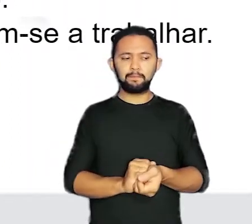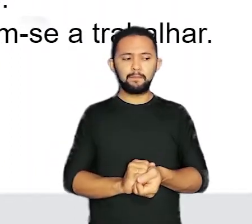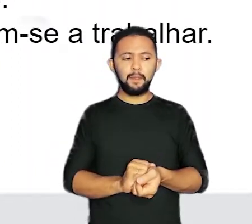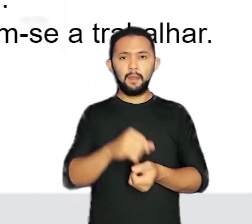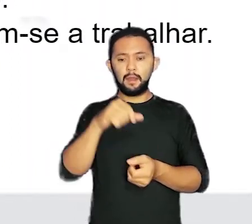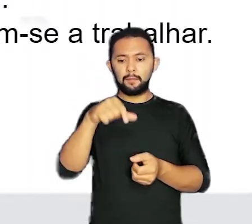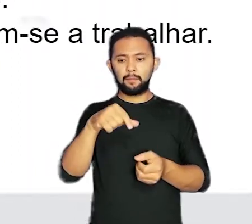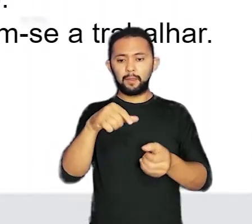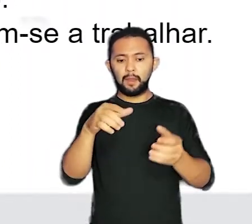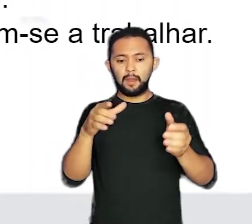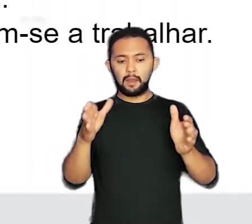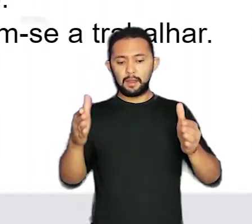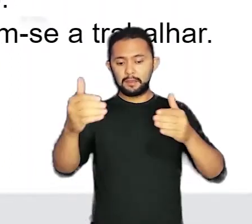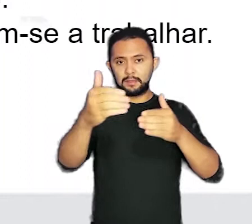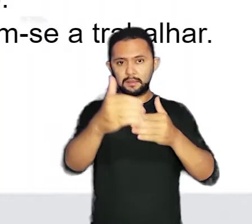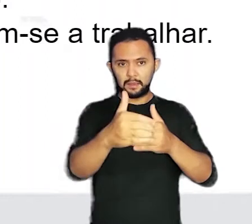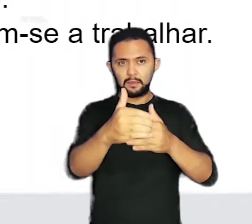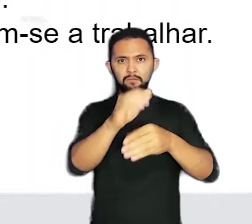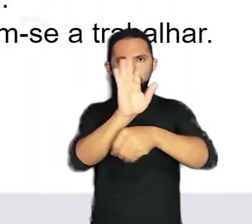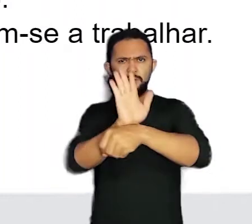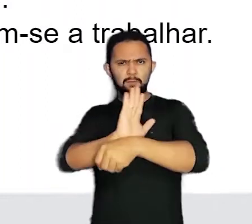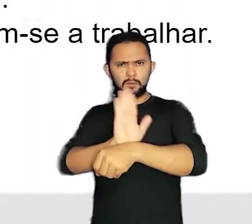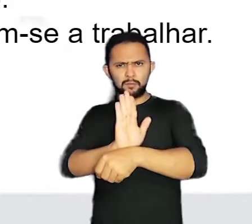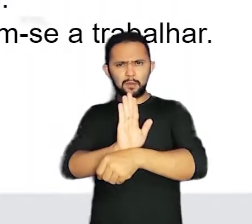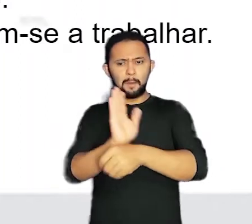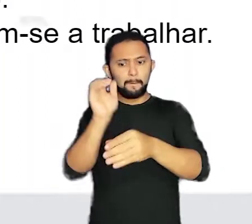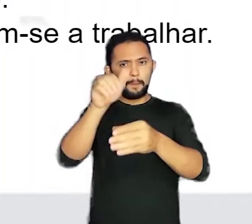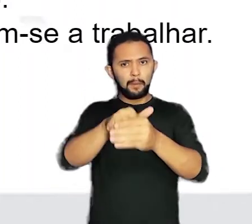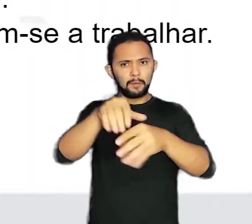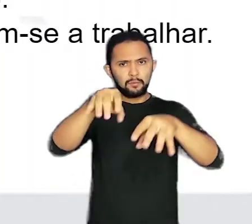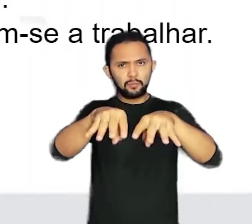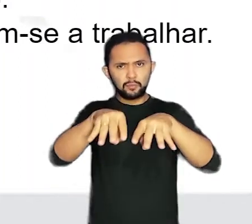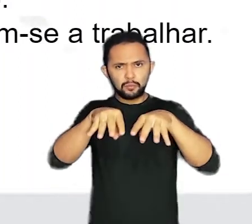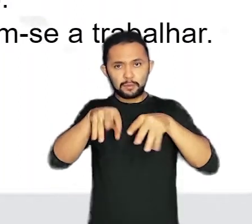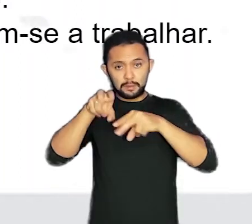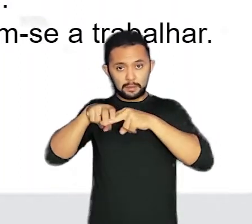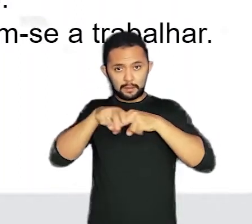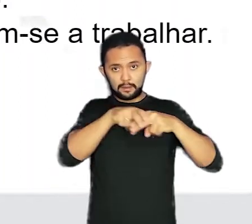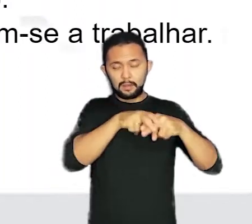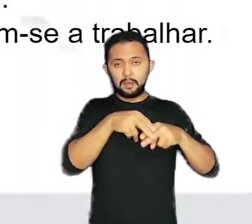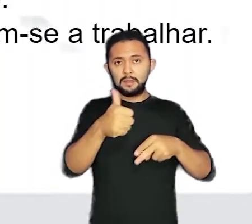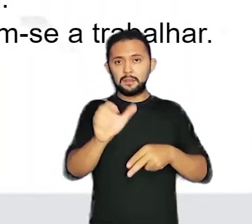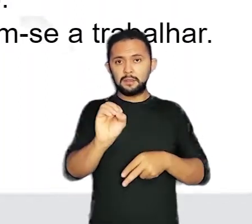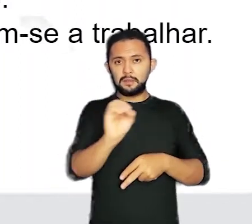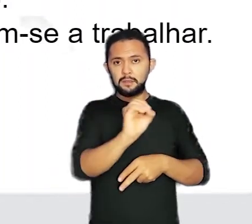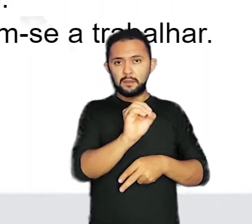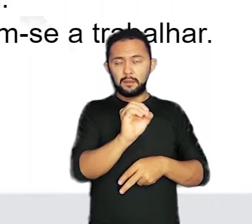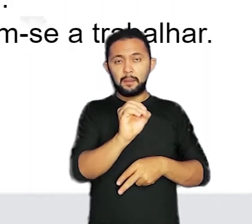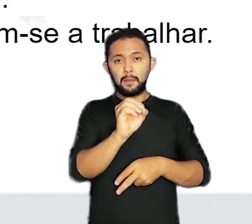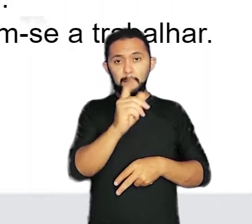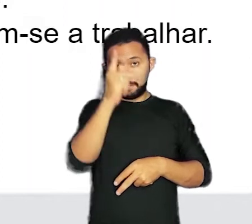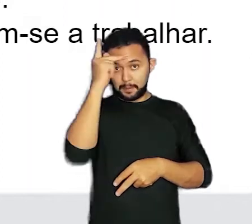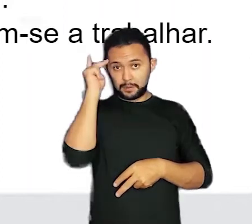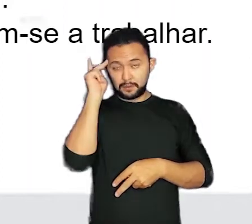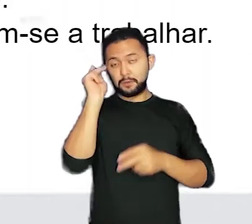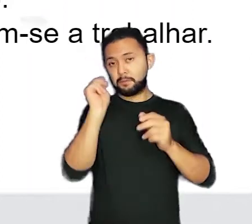de cinema tem capacidade para mais de 100 pessoas, tá? Primeira coisa, é um período